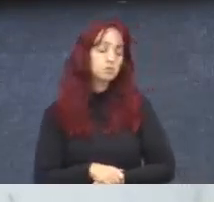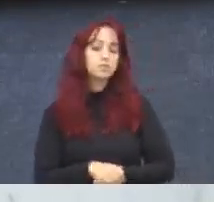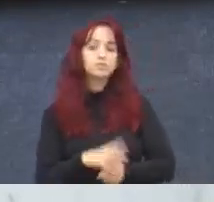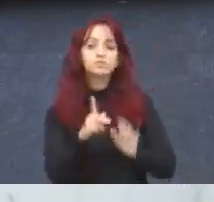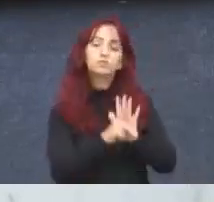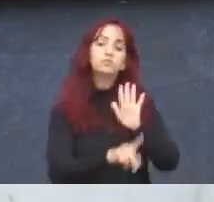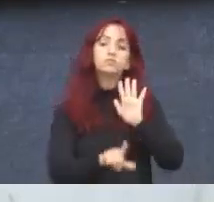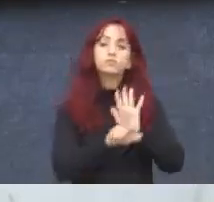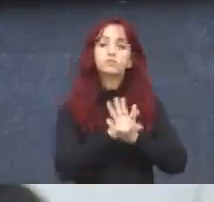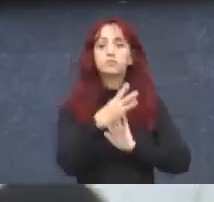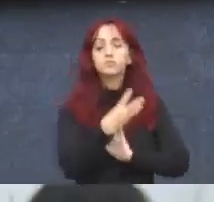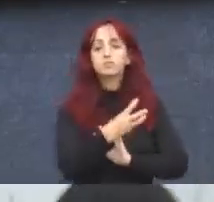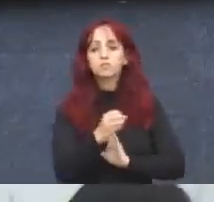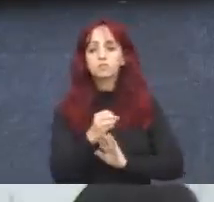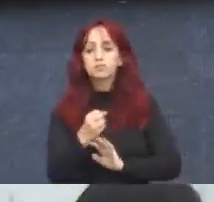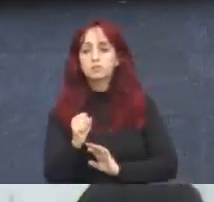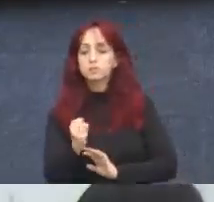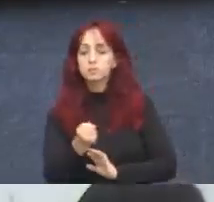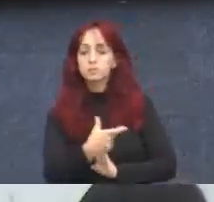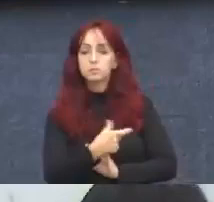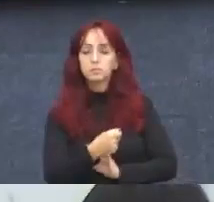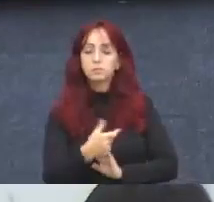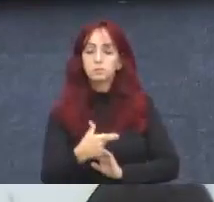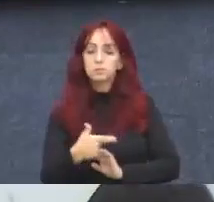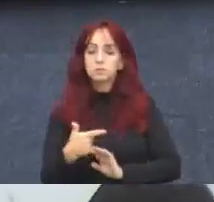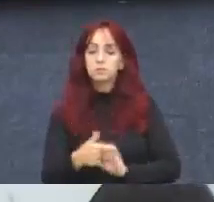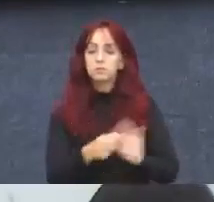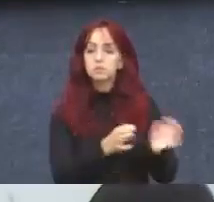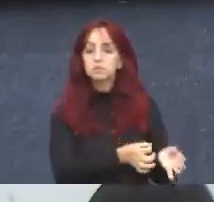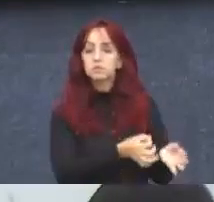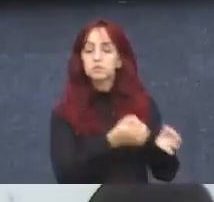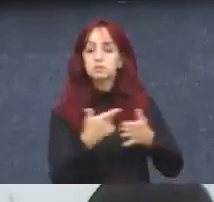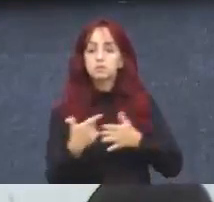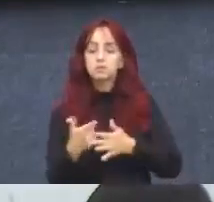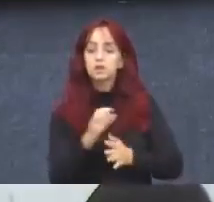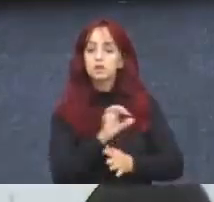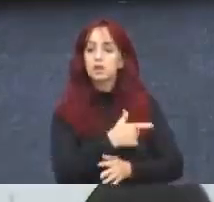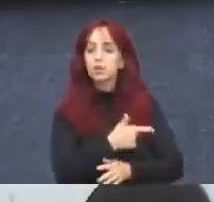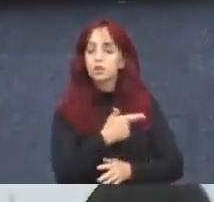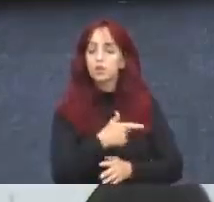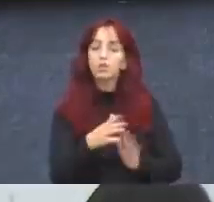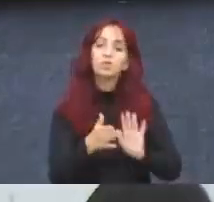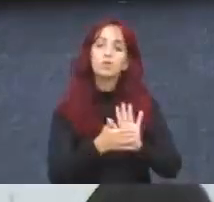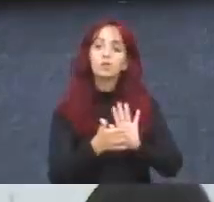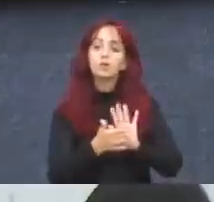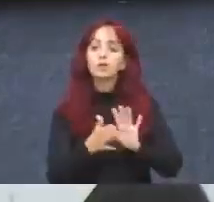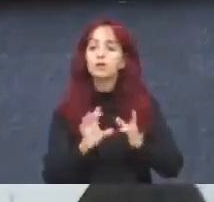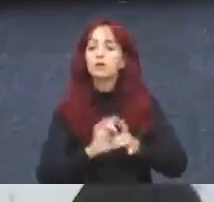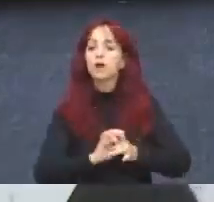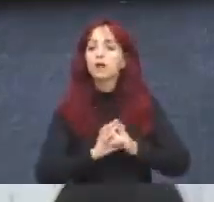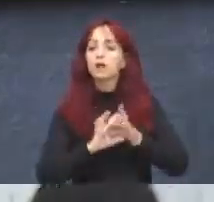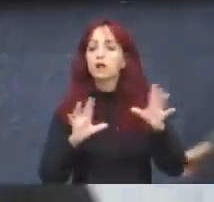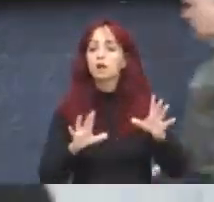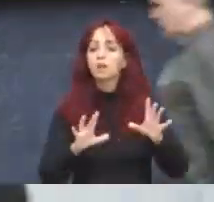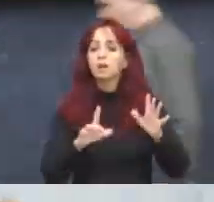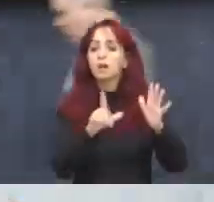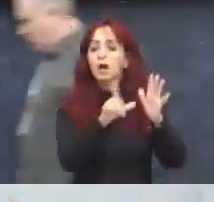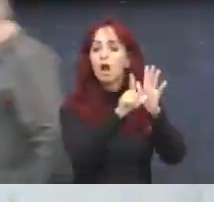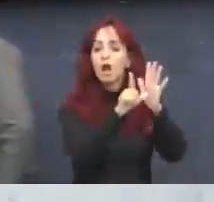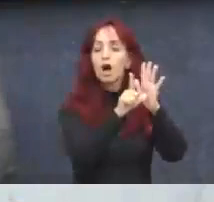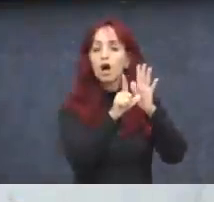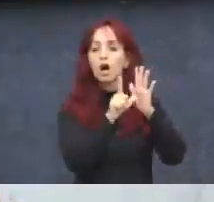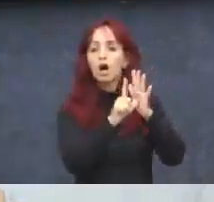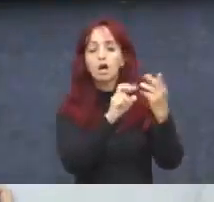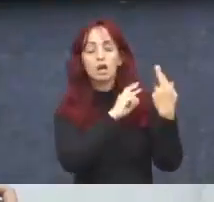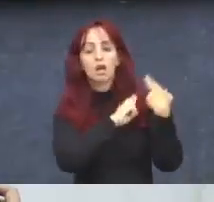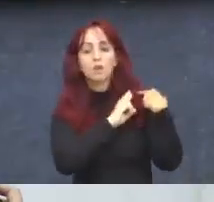Projeto de lei 308 de 2022, segundo turno. Ementa. Autoriza os estabelecimentos responsáveis